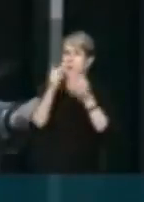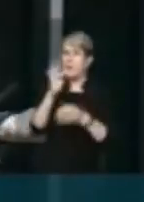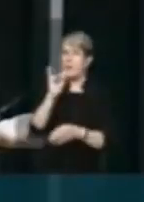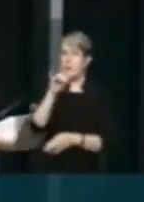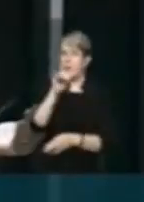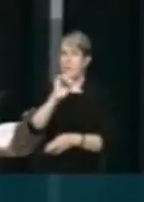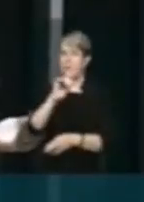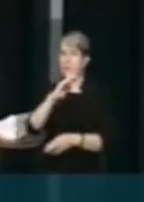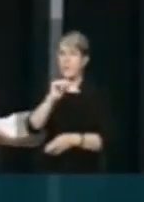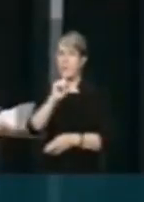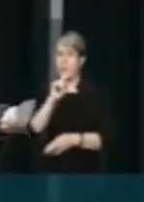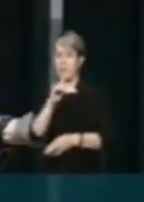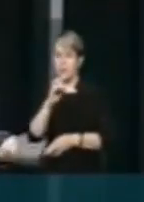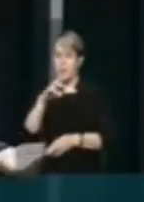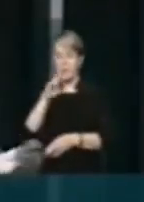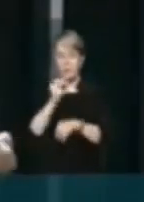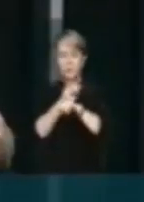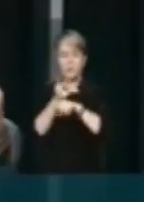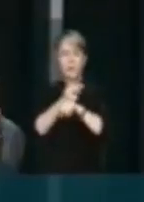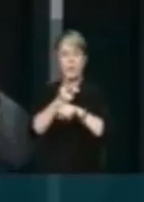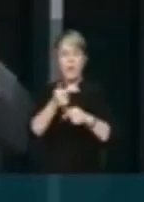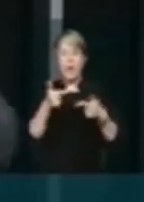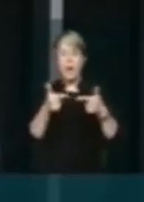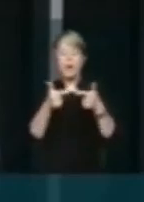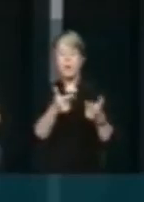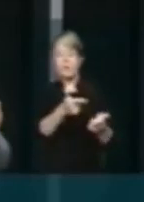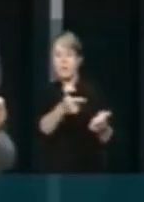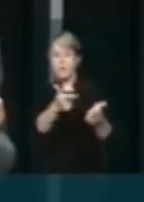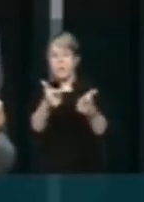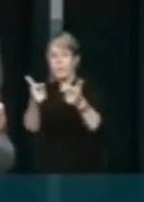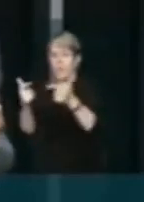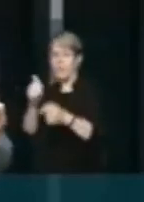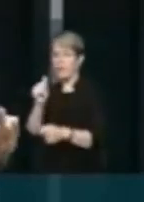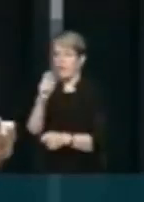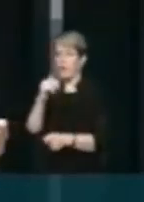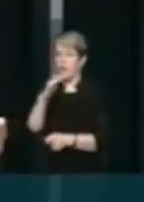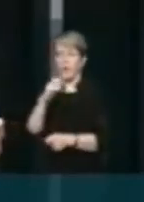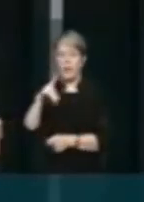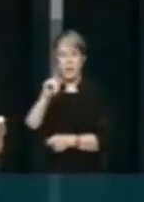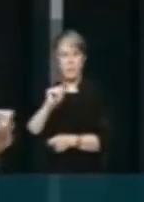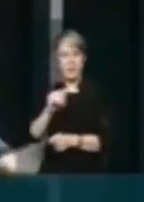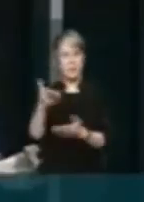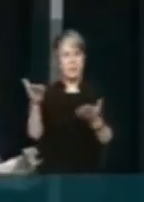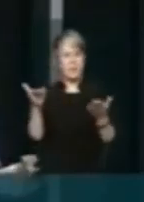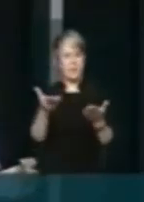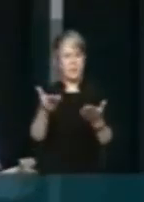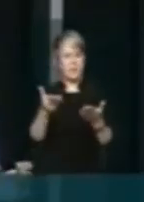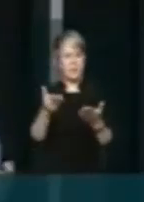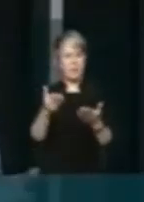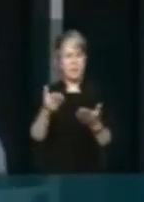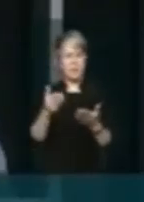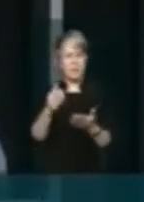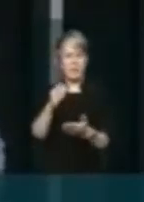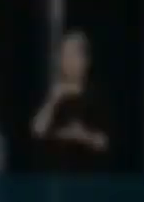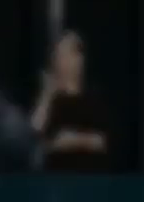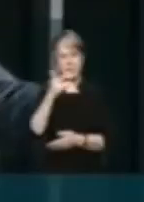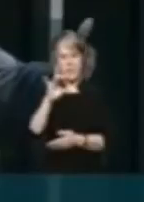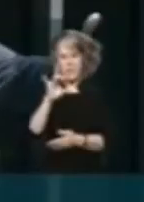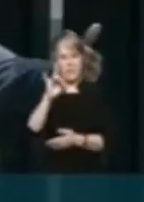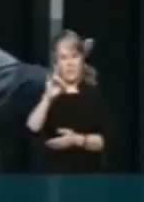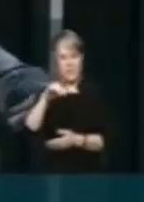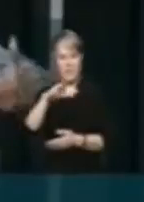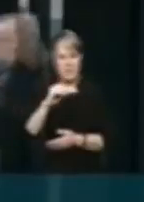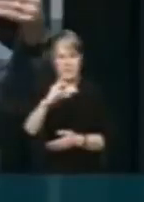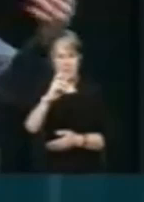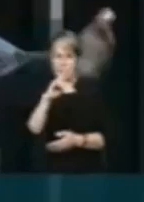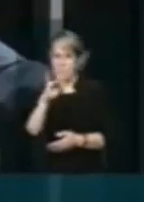embrenhou na luta armada em busca da democracia. Só um imbecil acreditar que Fidel Castro queria democracia em nosso país.